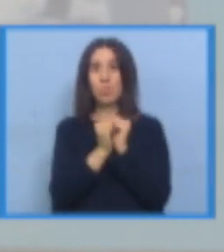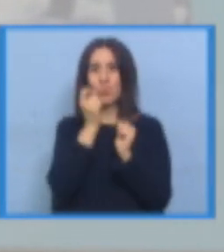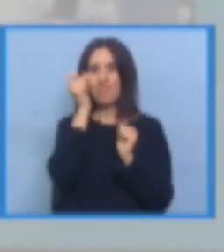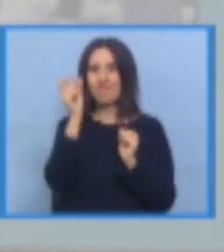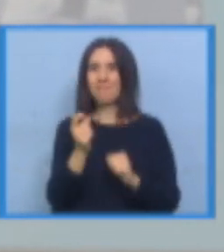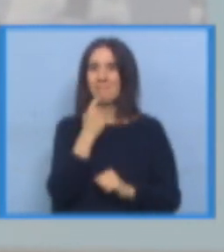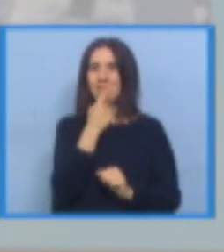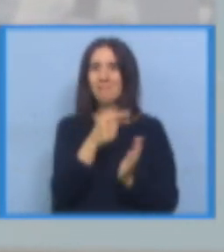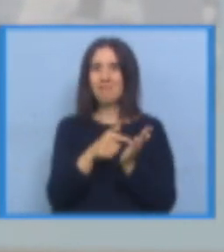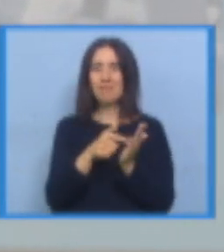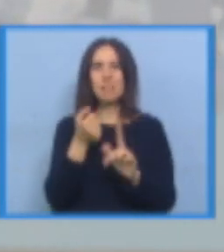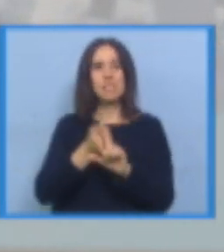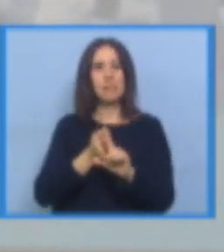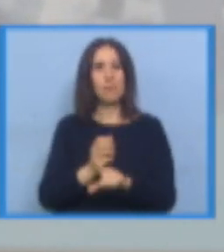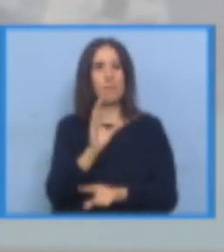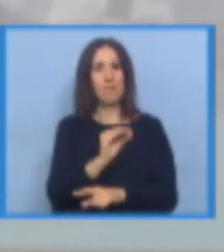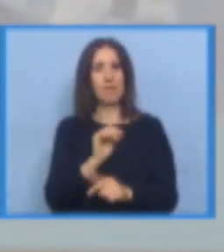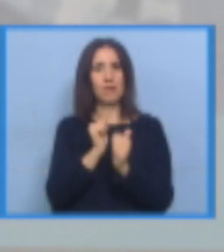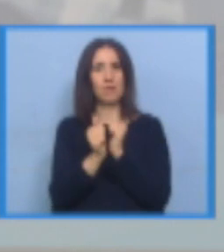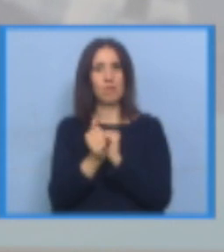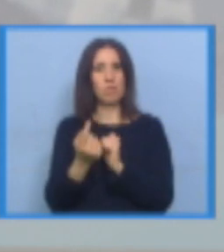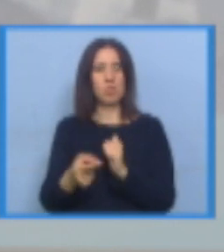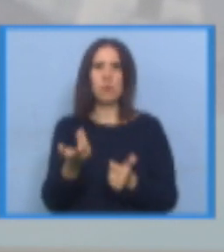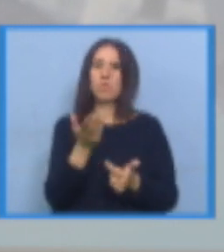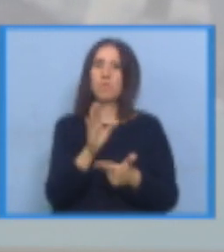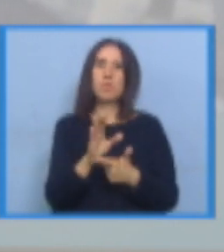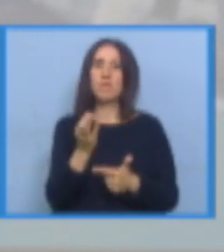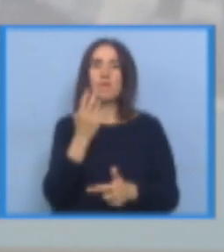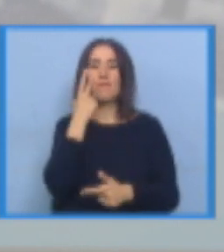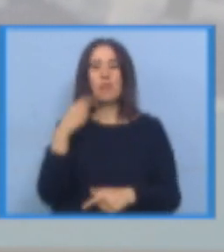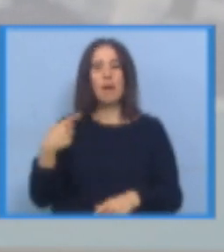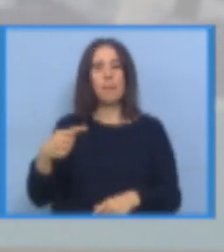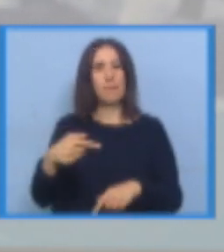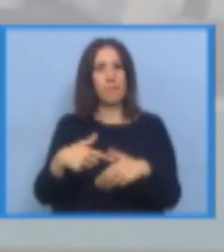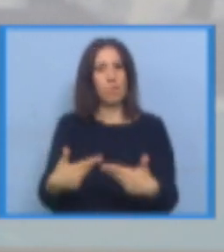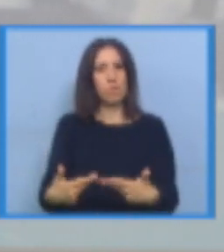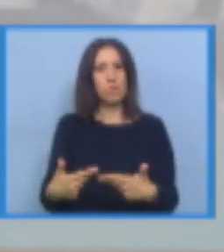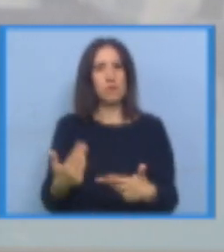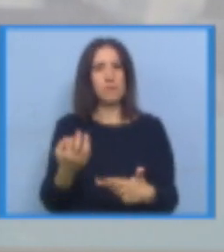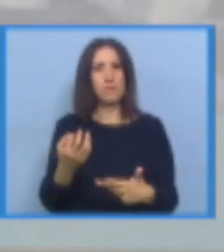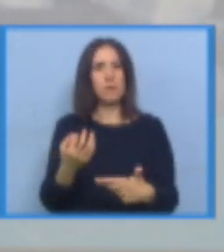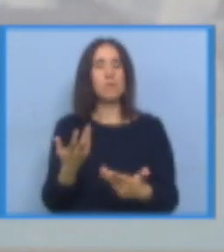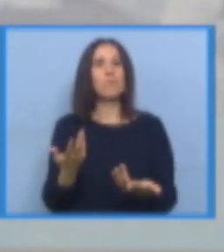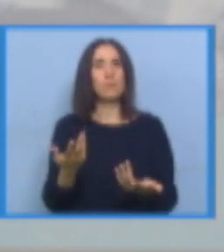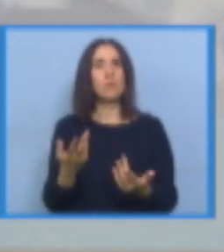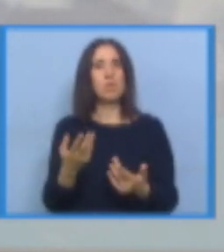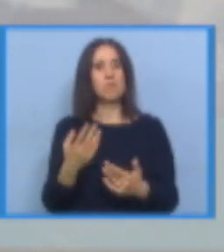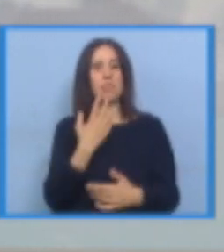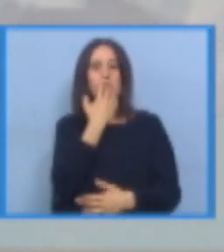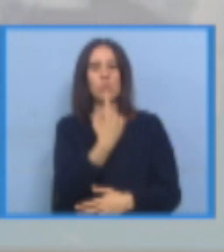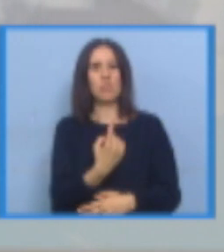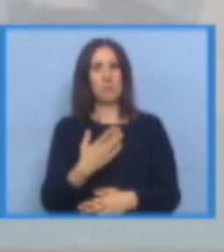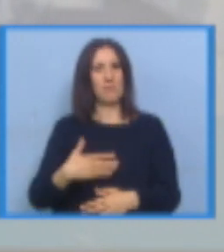questão a outro desafio que o desporto tem, e nomeadamente também a vida cotidiana hoje, este